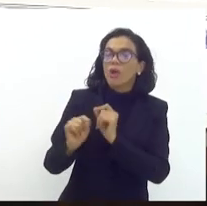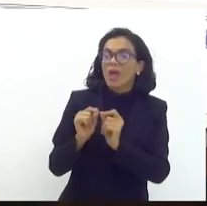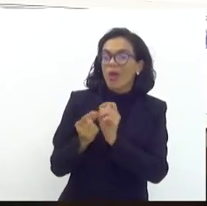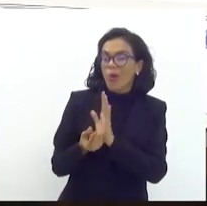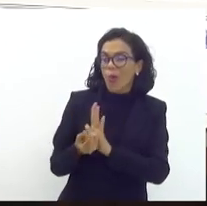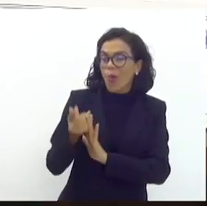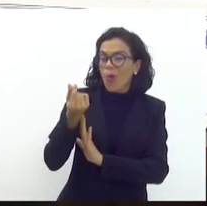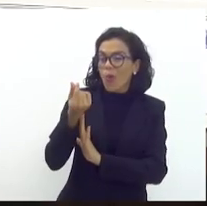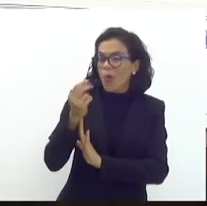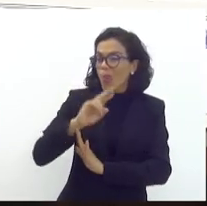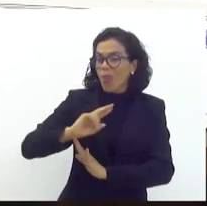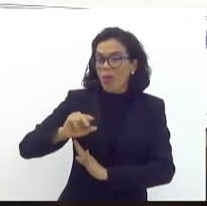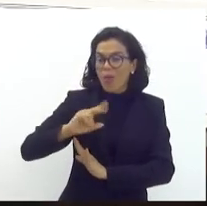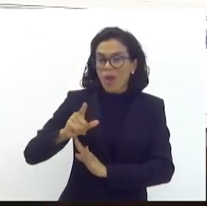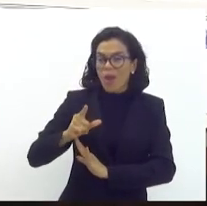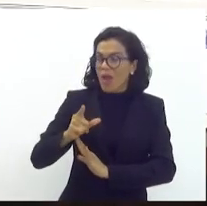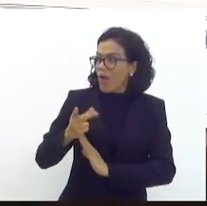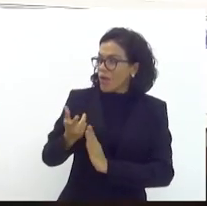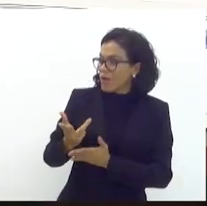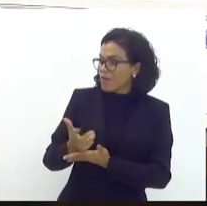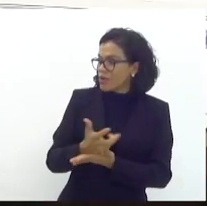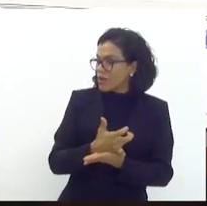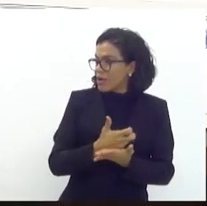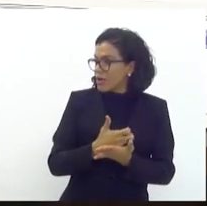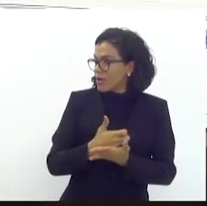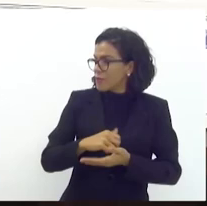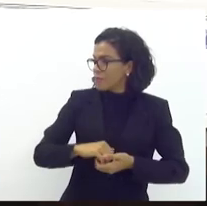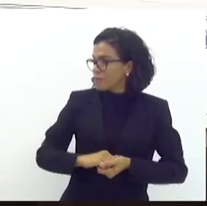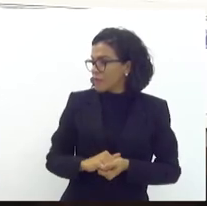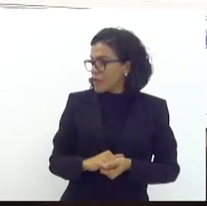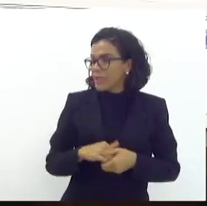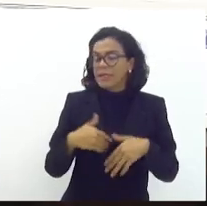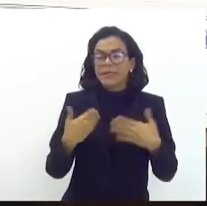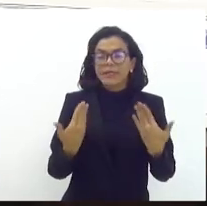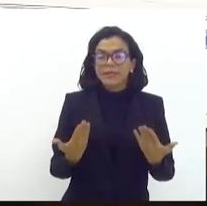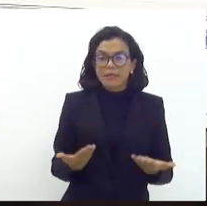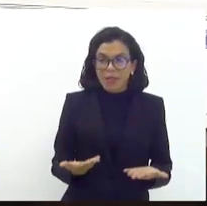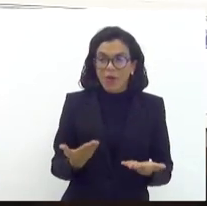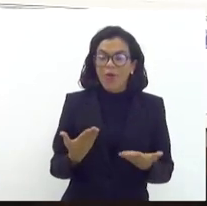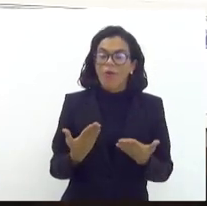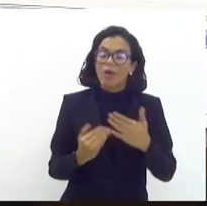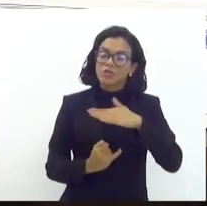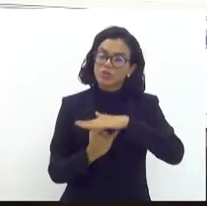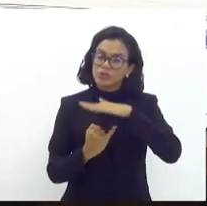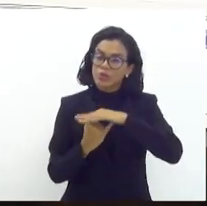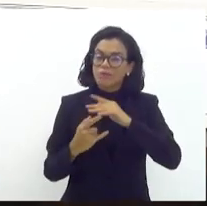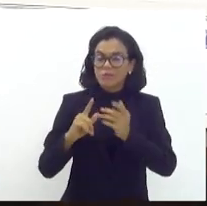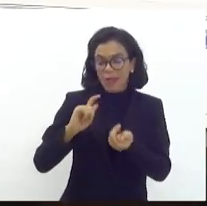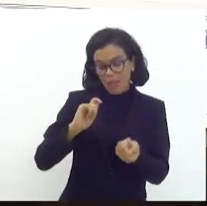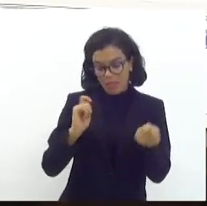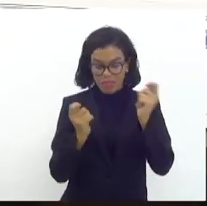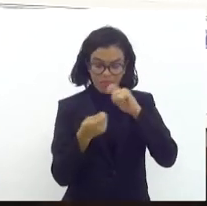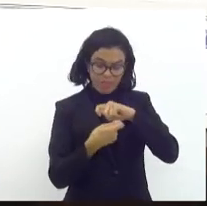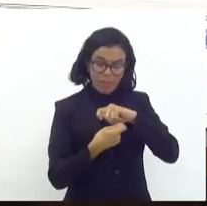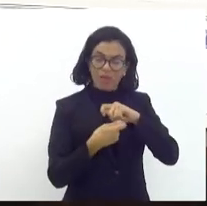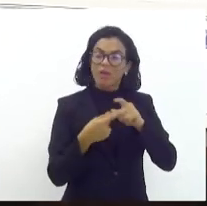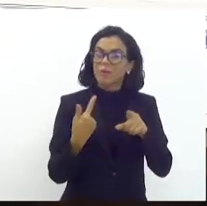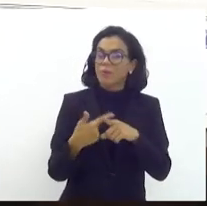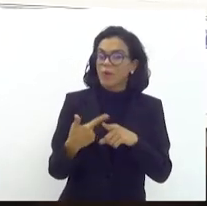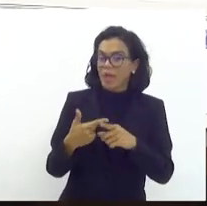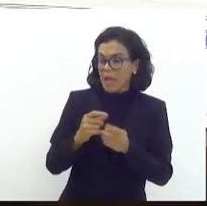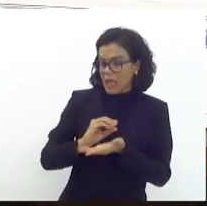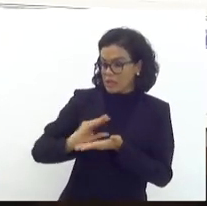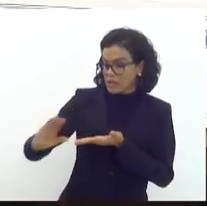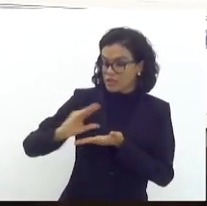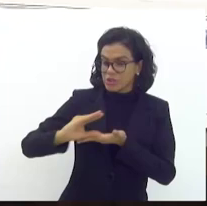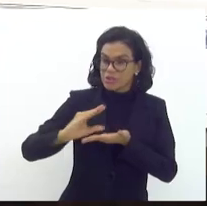em cima do faturamento mas como Tem uma redução você acaba distorcendo isso obviamente que depois a